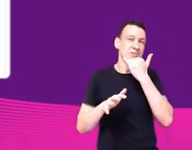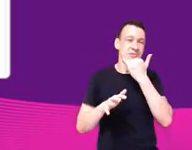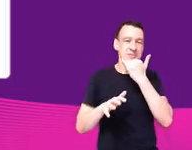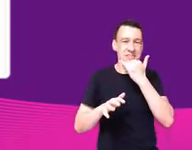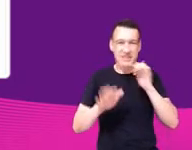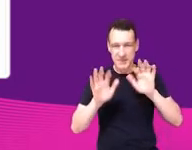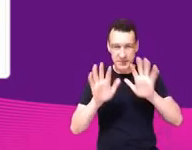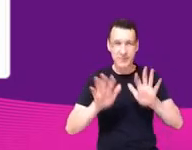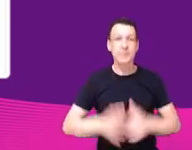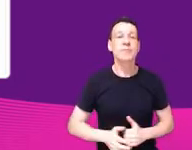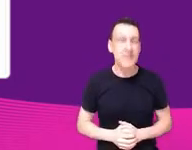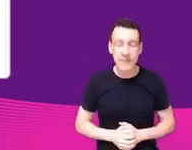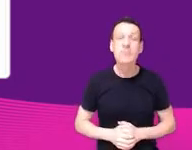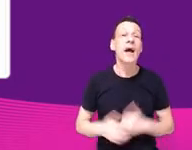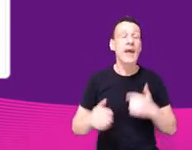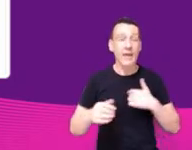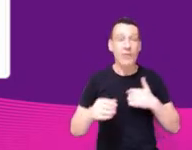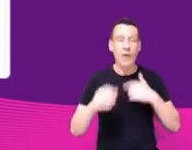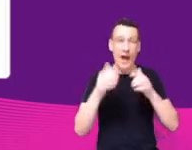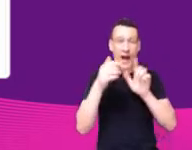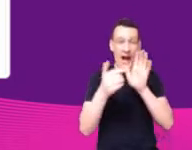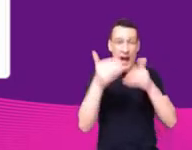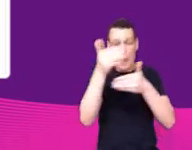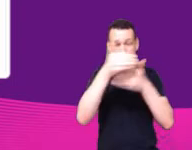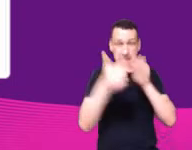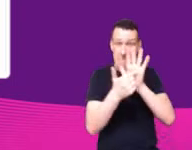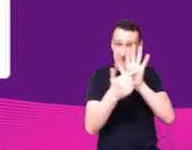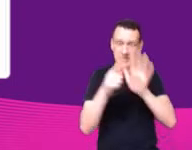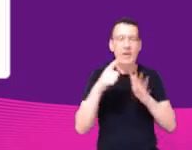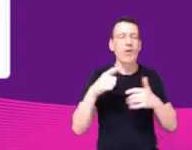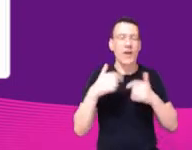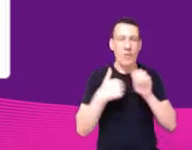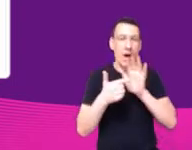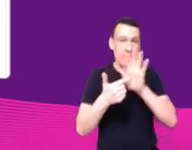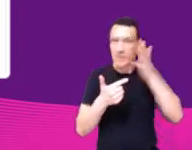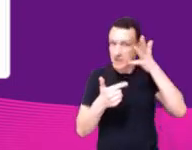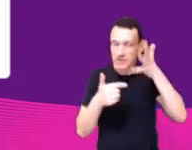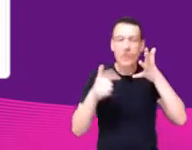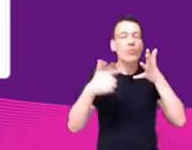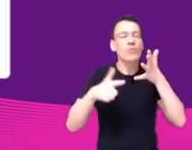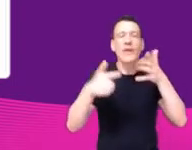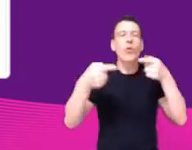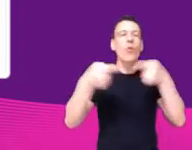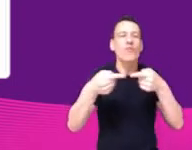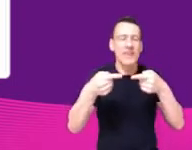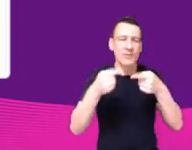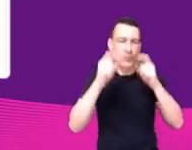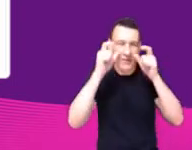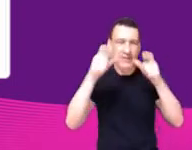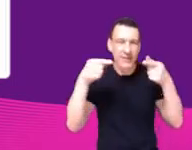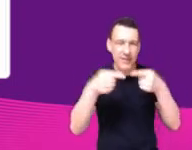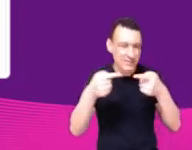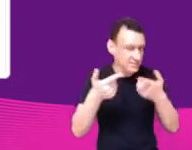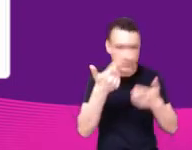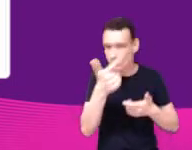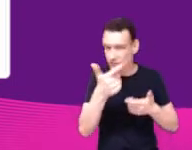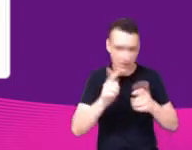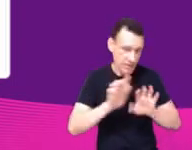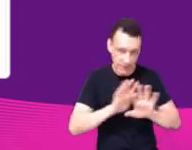apresentação, e o tema transplante renal no mundo eu dividi de acordo com esse roteiro que eu mostro brevemente, né,